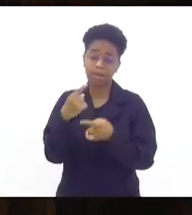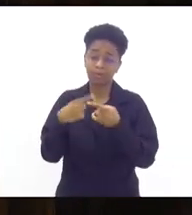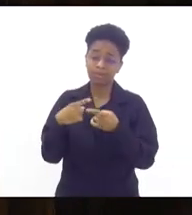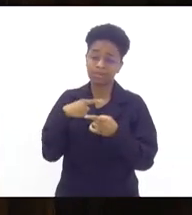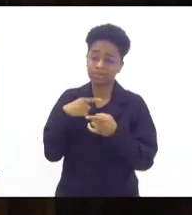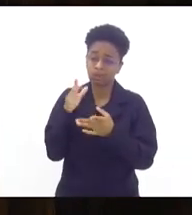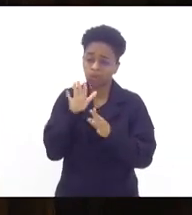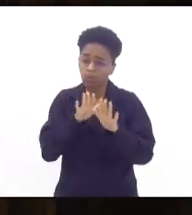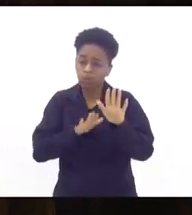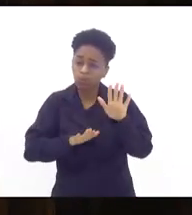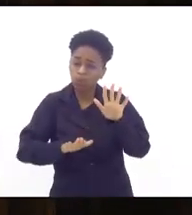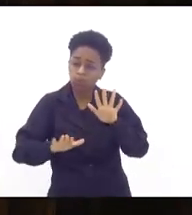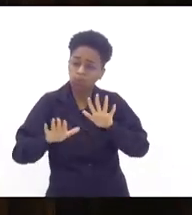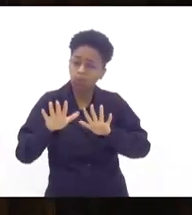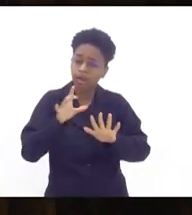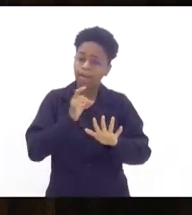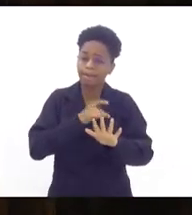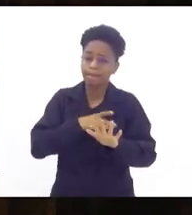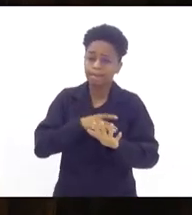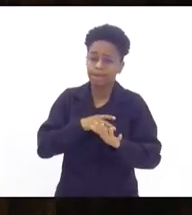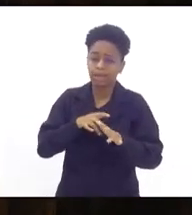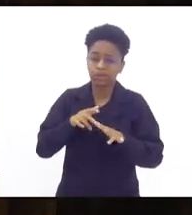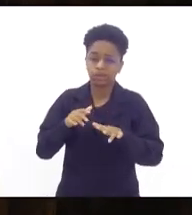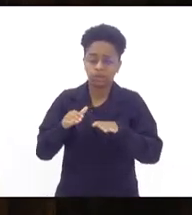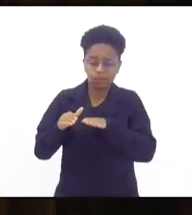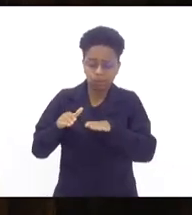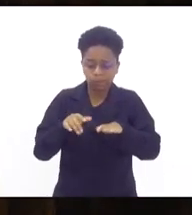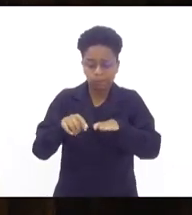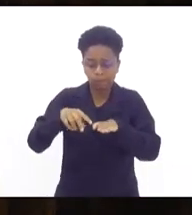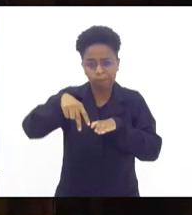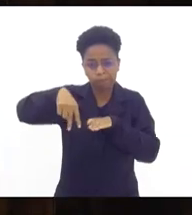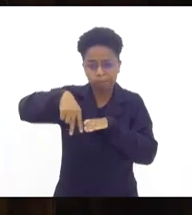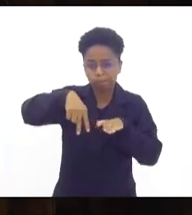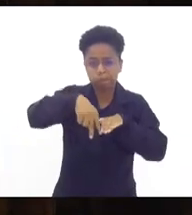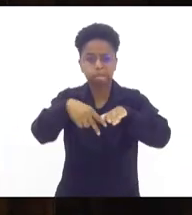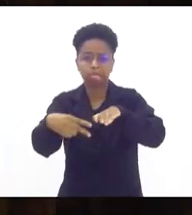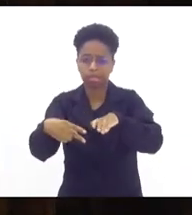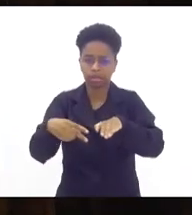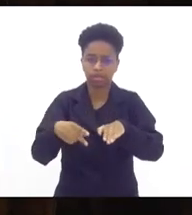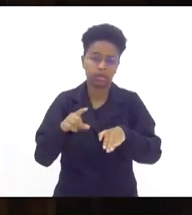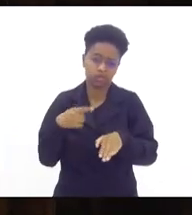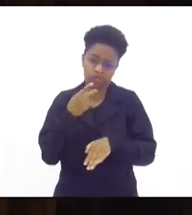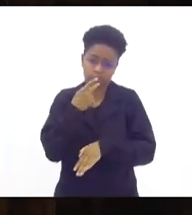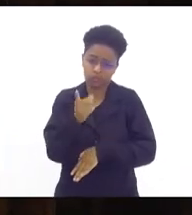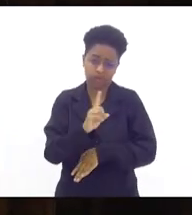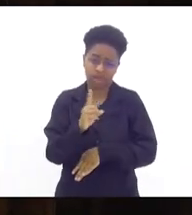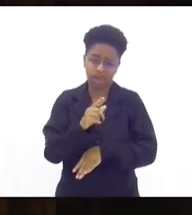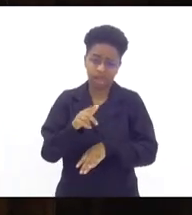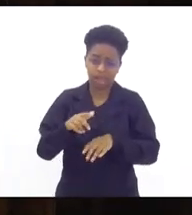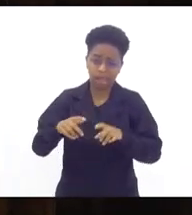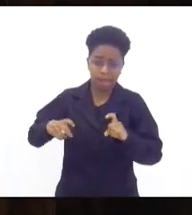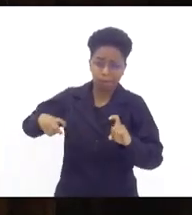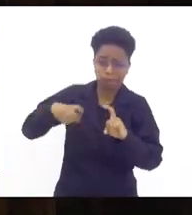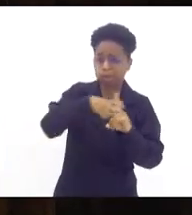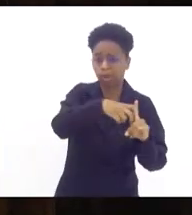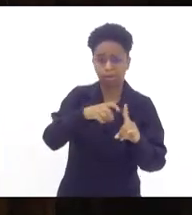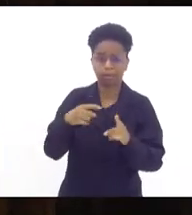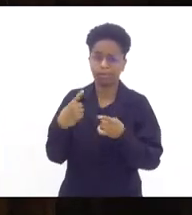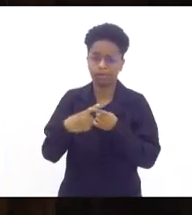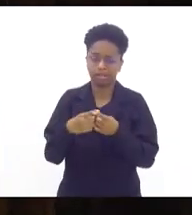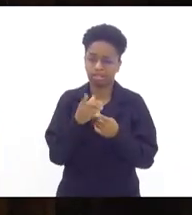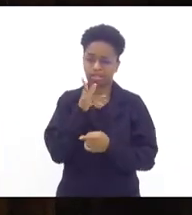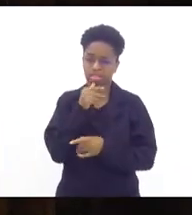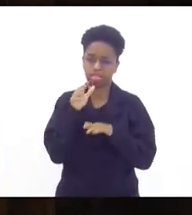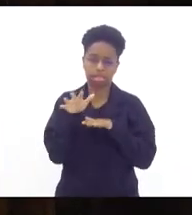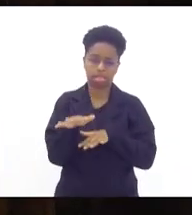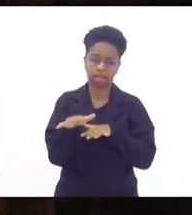absurdo com medo de tocar de barrar não falo nem atropelar porque pela velocidade era impossível nós ficamos